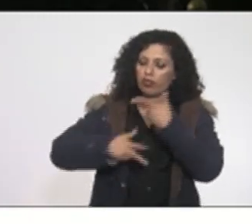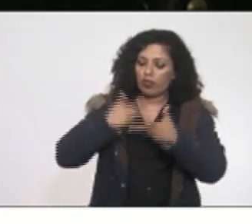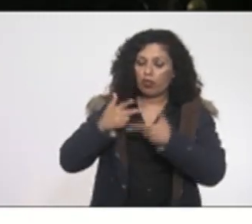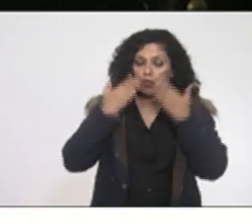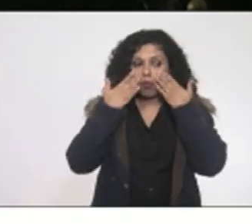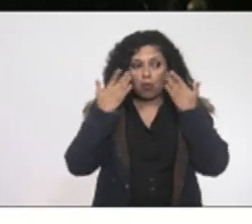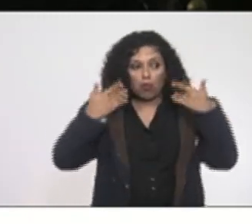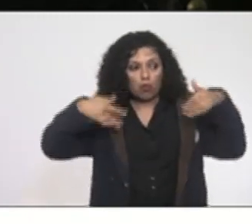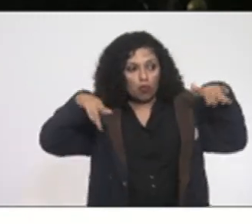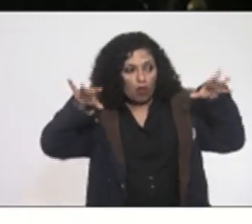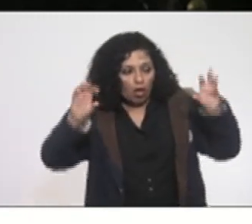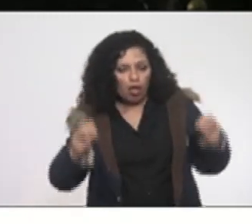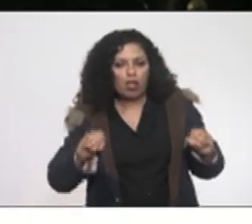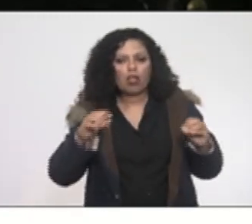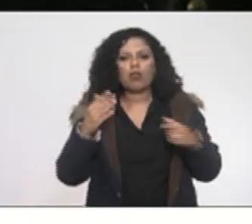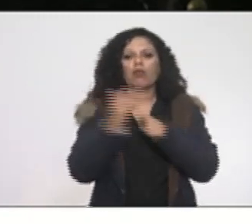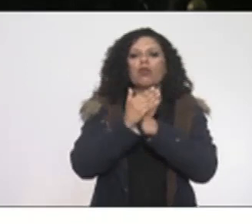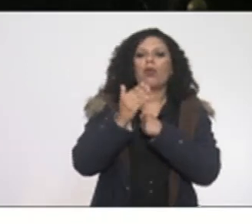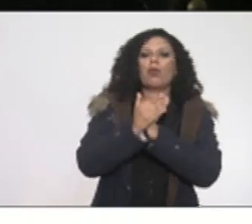que nós precisamos fechar